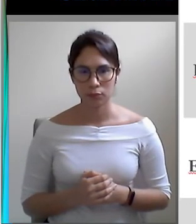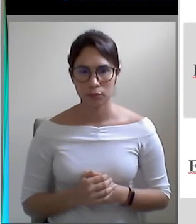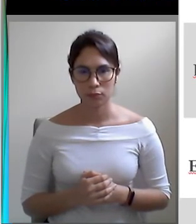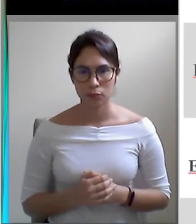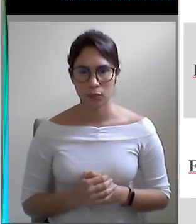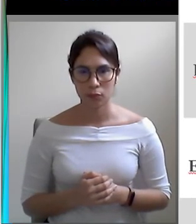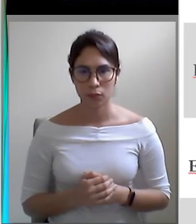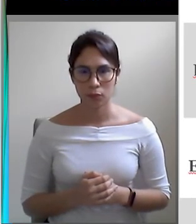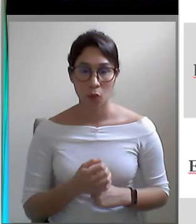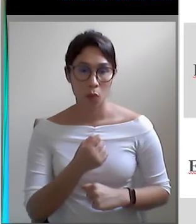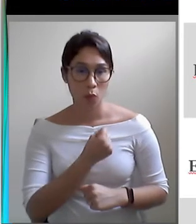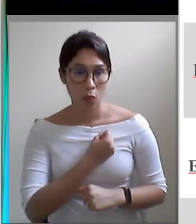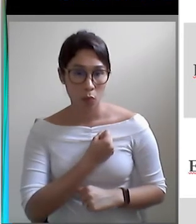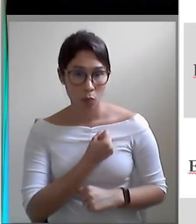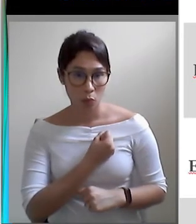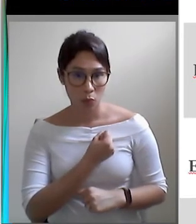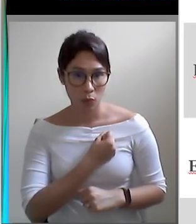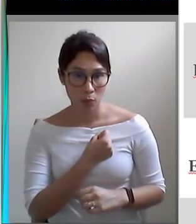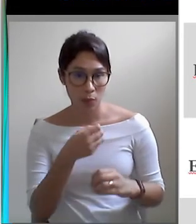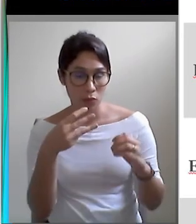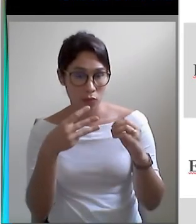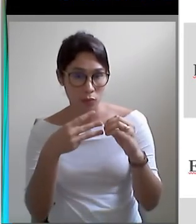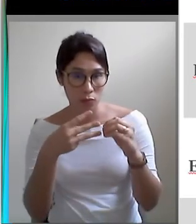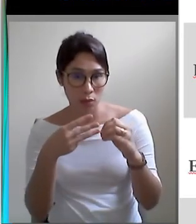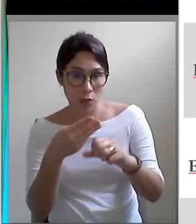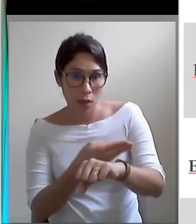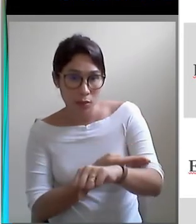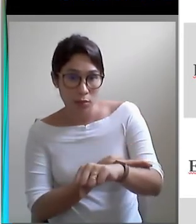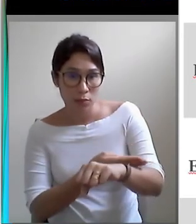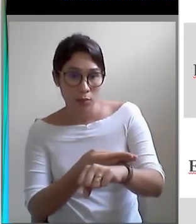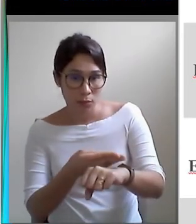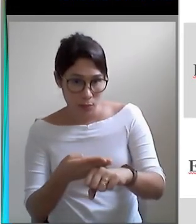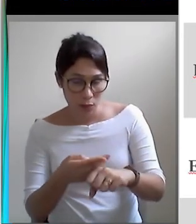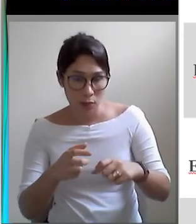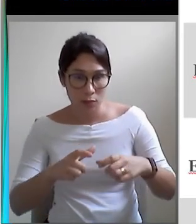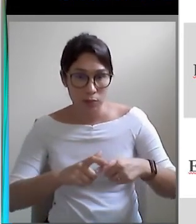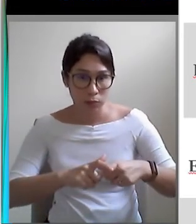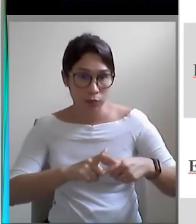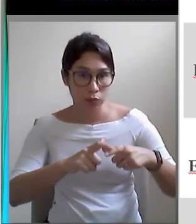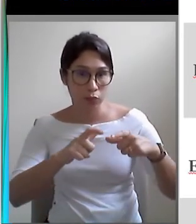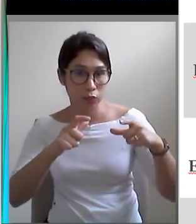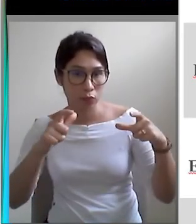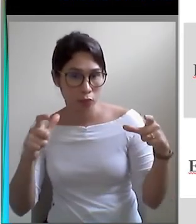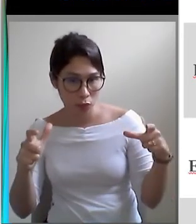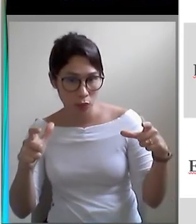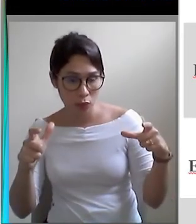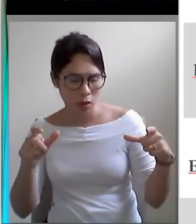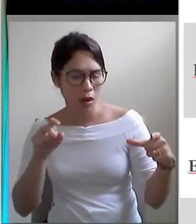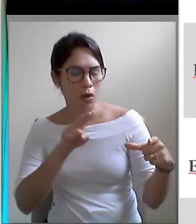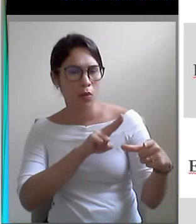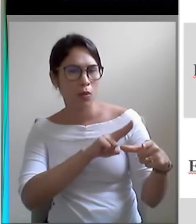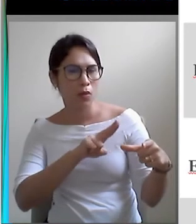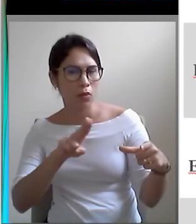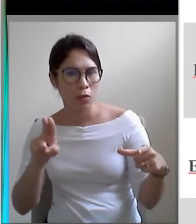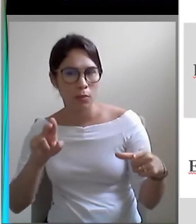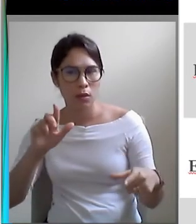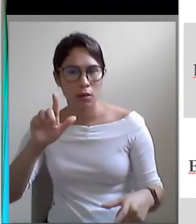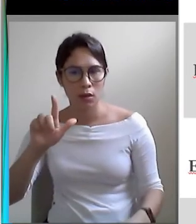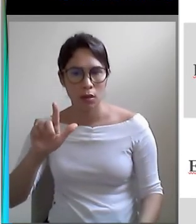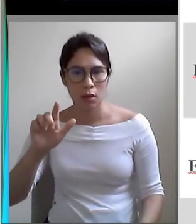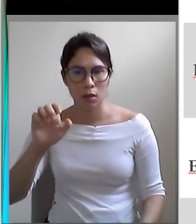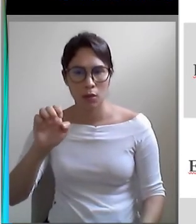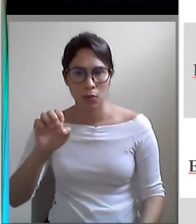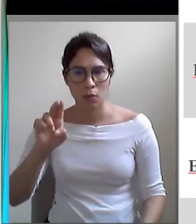O aumento no número de células branca ou leucócitos é denominado de leucocitose,